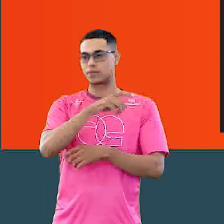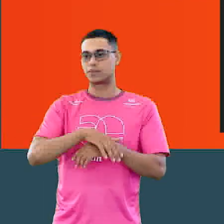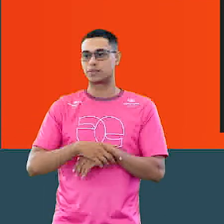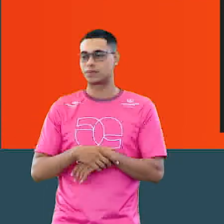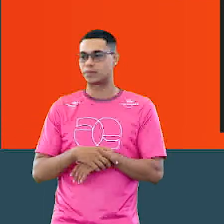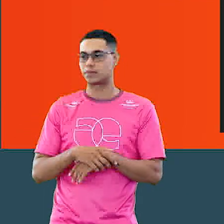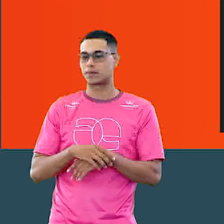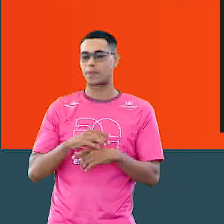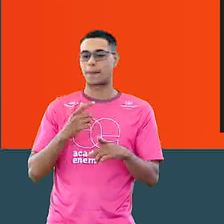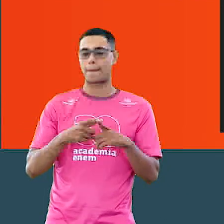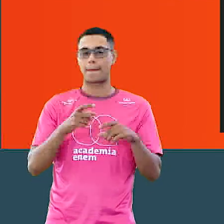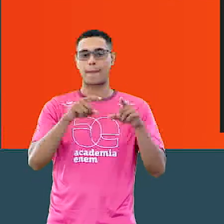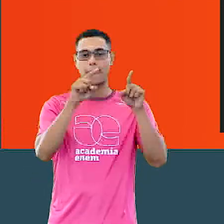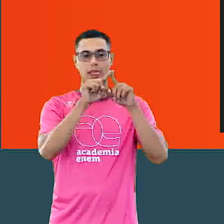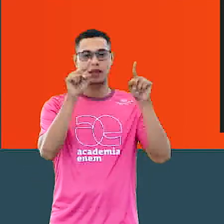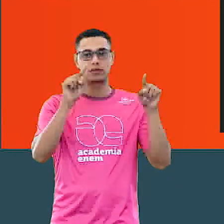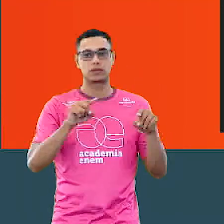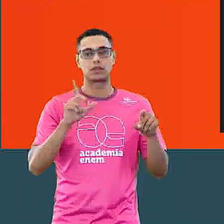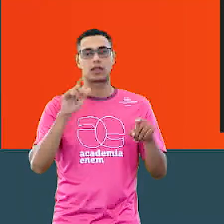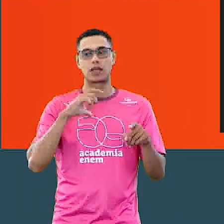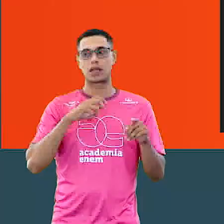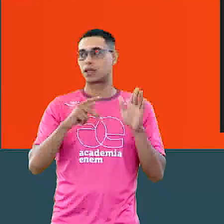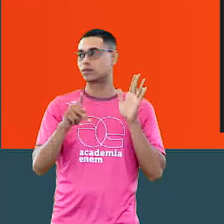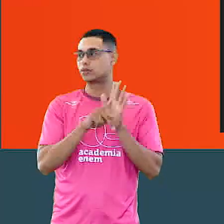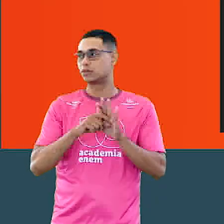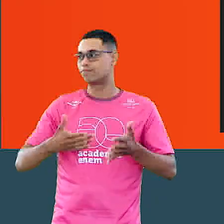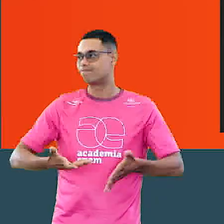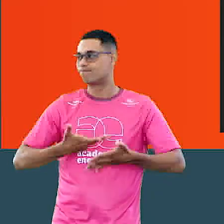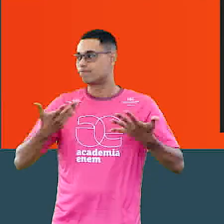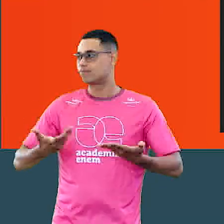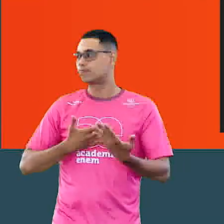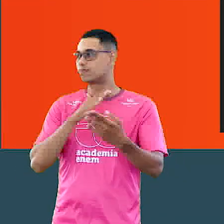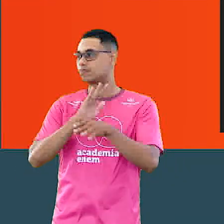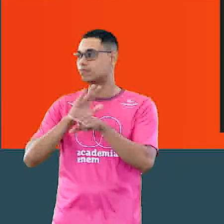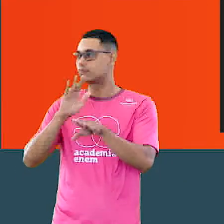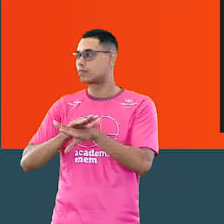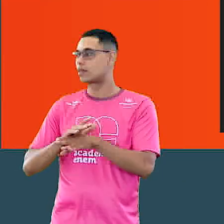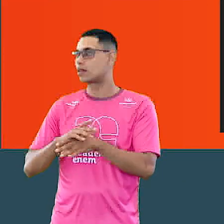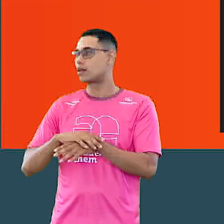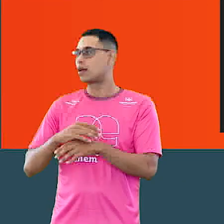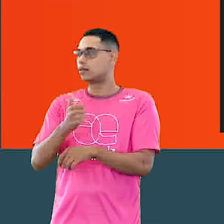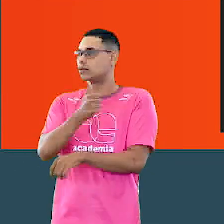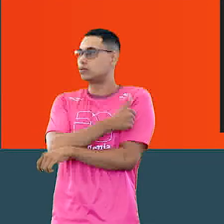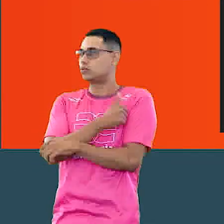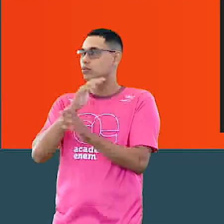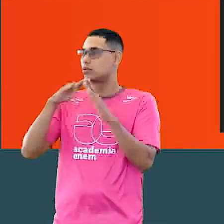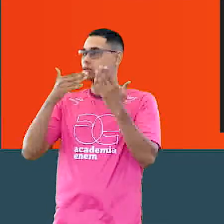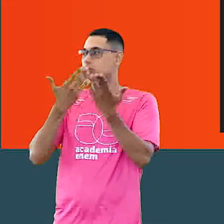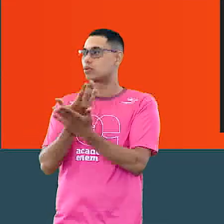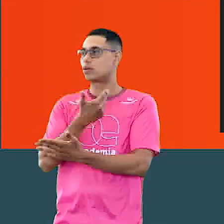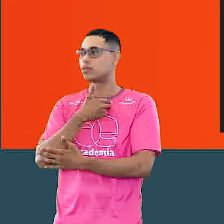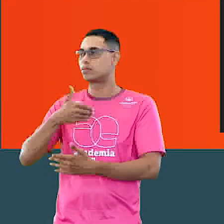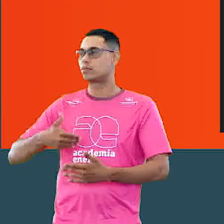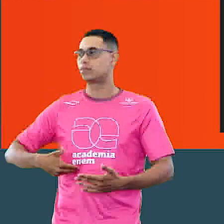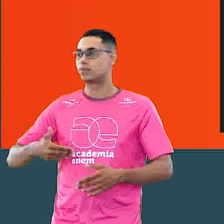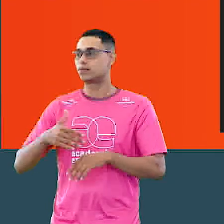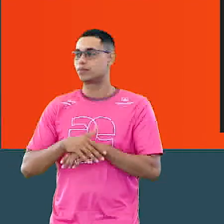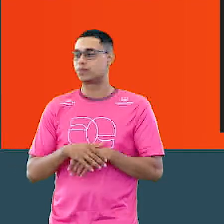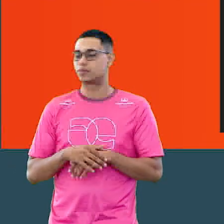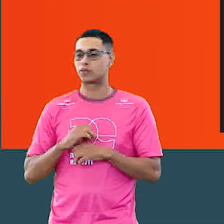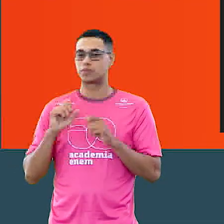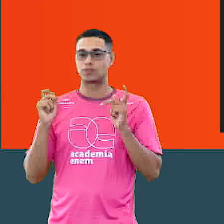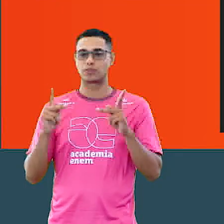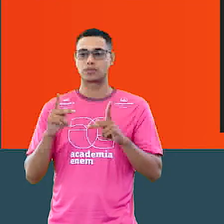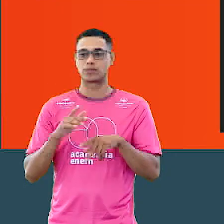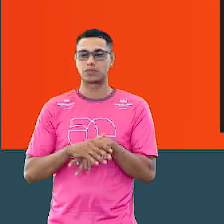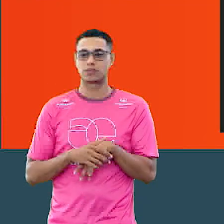Esses programas sempre incentivam e ajudam muito mais ao aluno de escola pública,